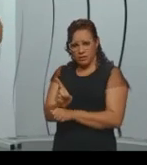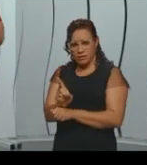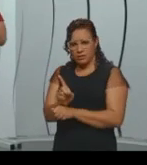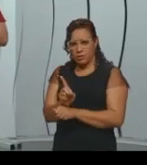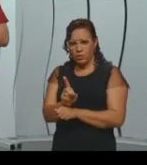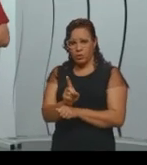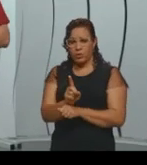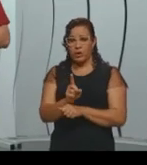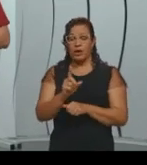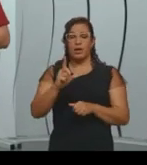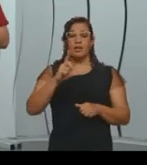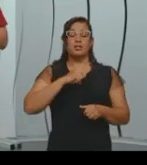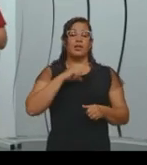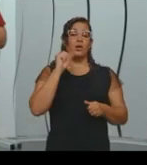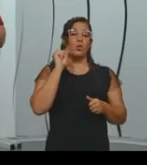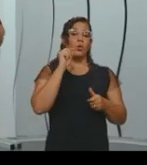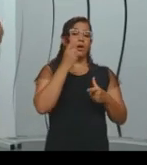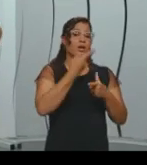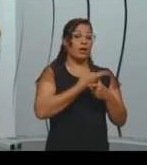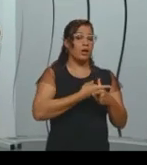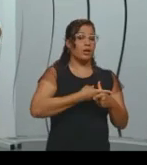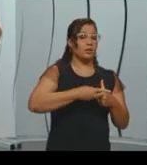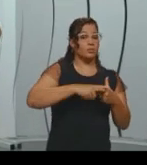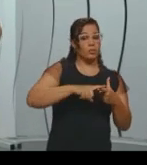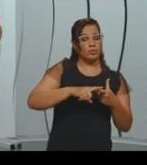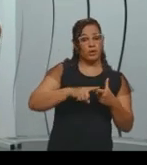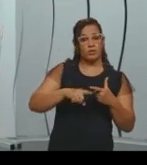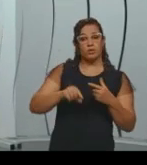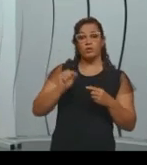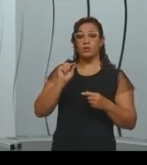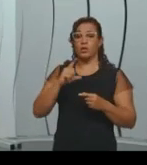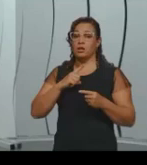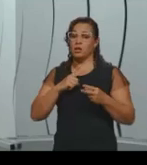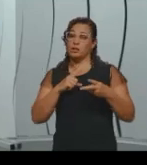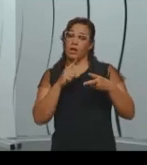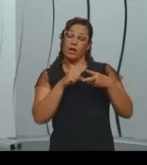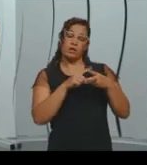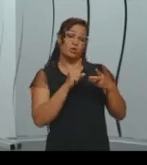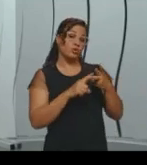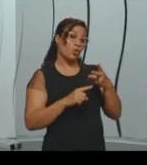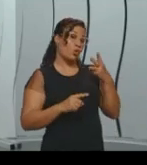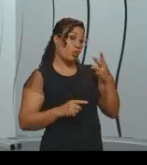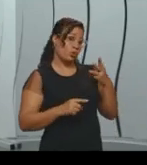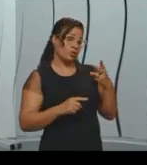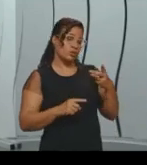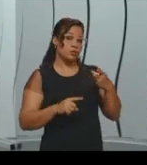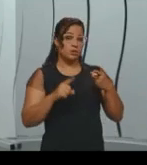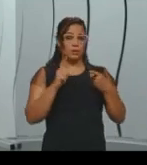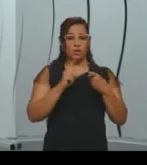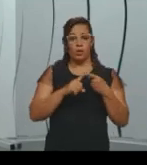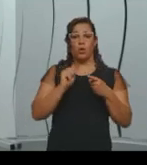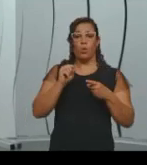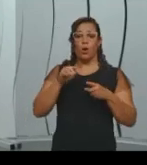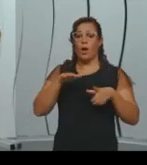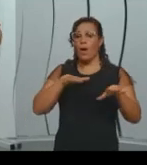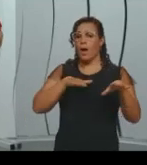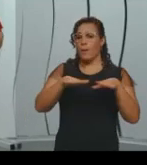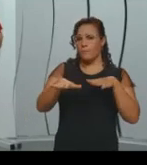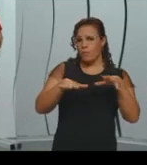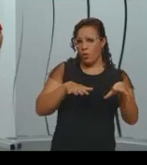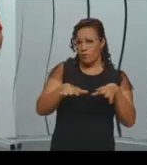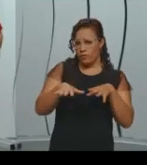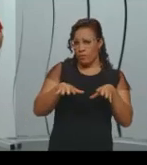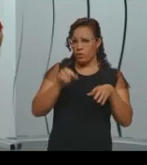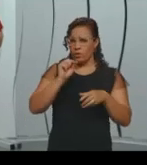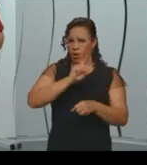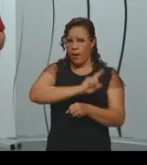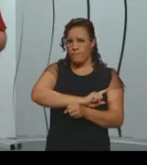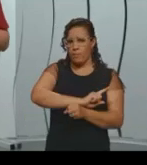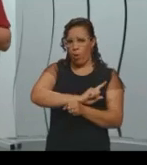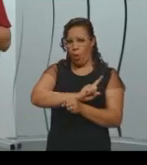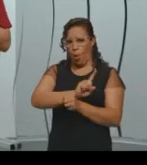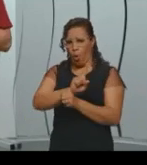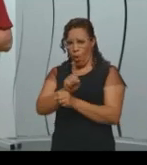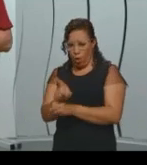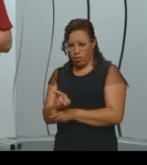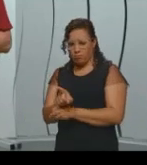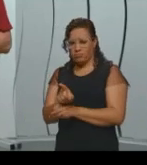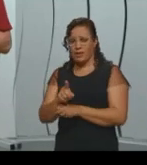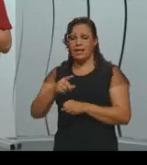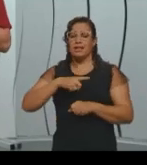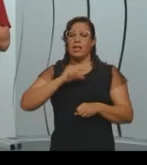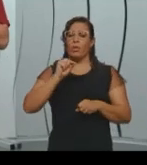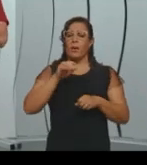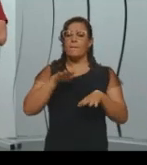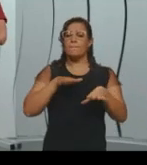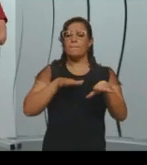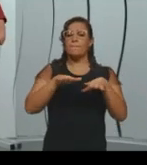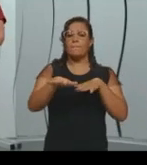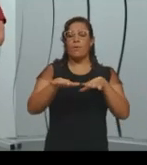uma subdivisão em dois tipos. Nós temos os chamados movimentos acelerados e nós temos os